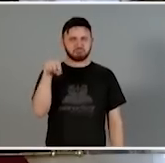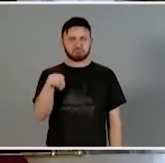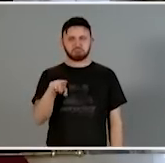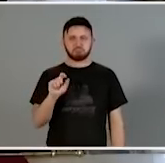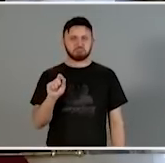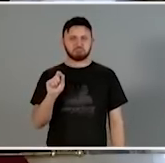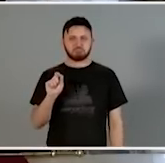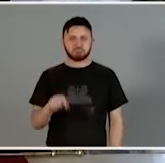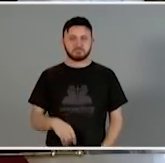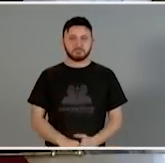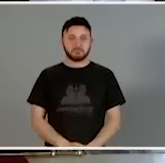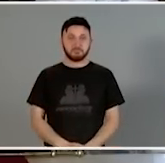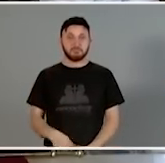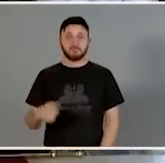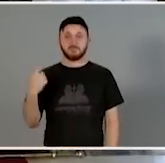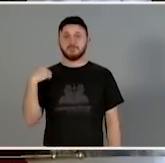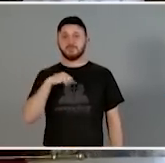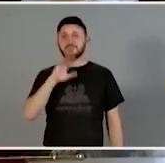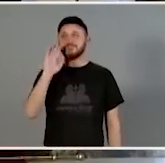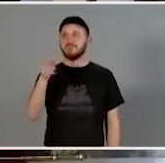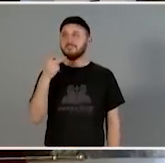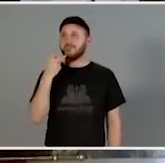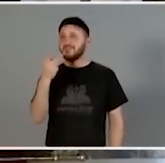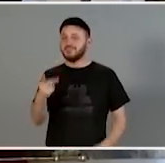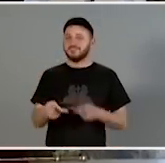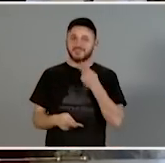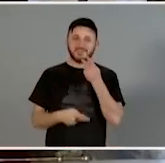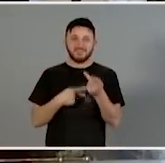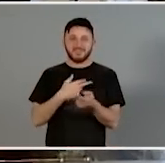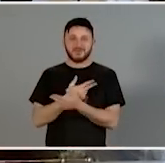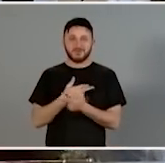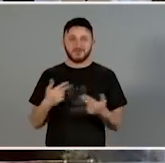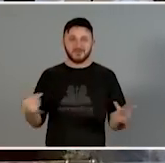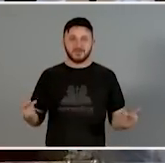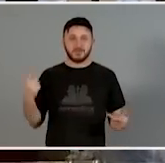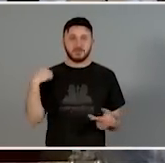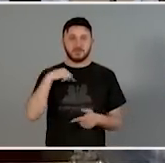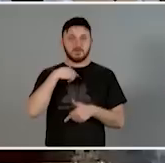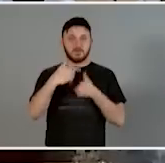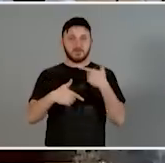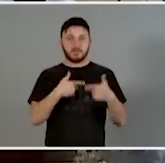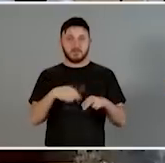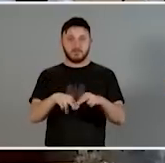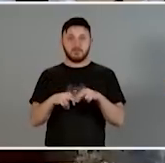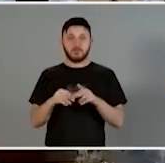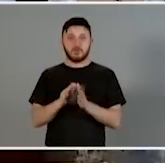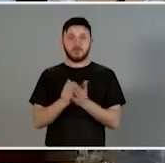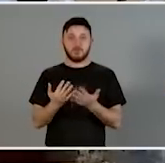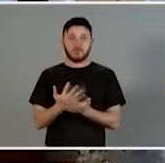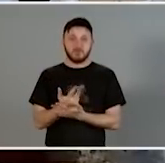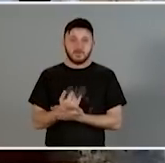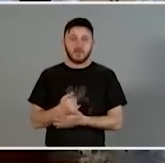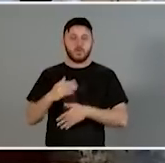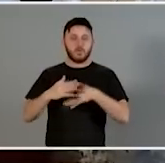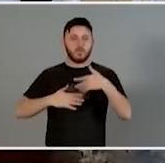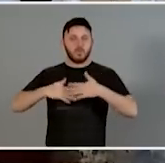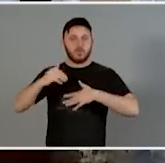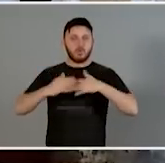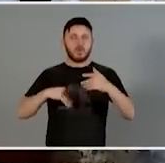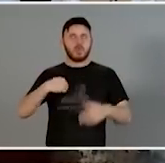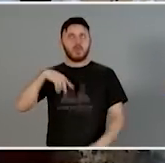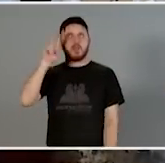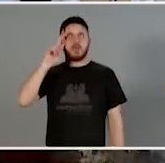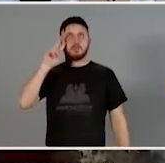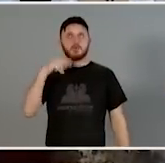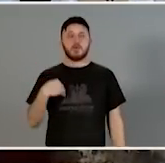Pare, já falam tanta coisa, viu? A gente trabalha pela obra de coração. E assim, eu lembro que quando eu